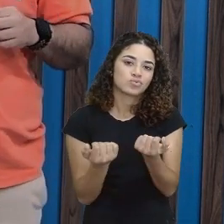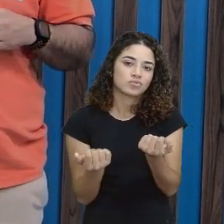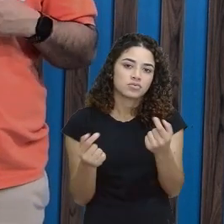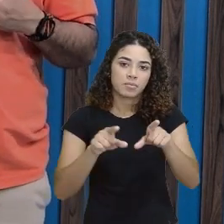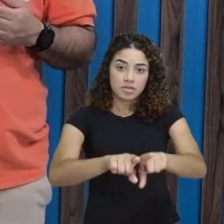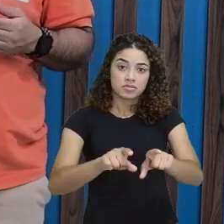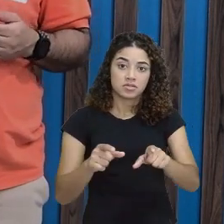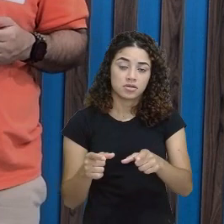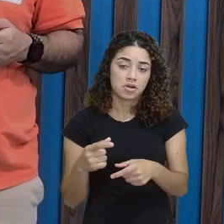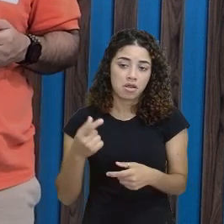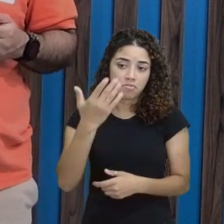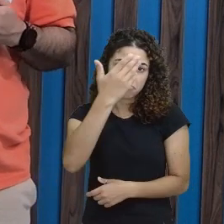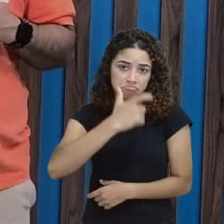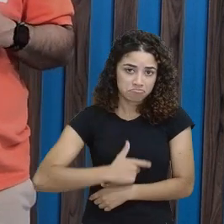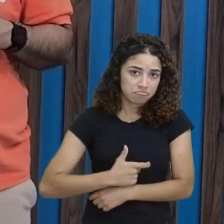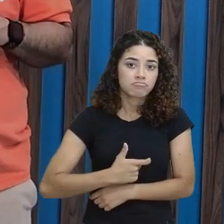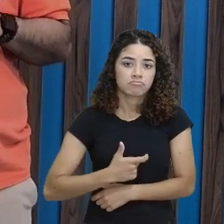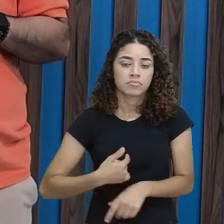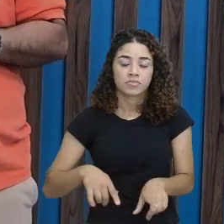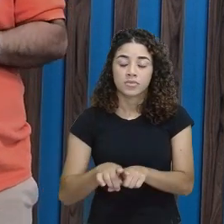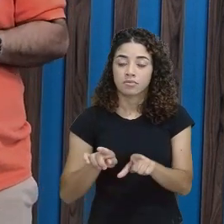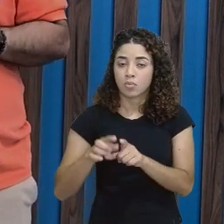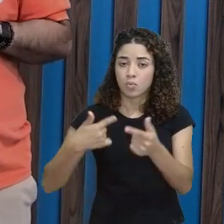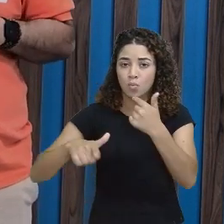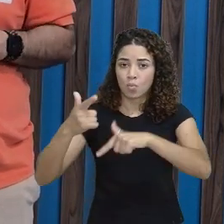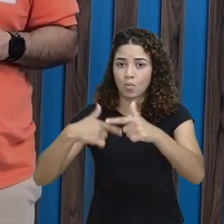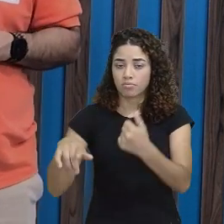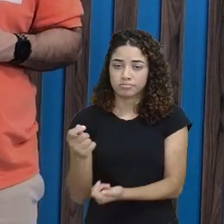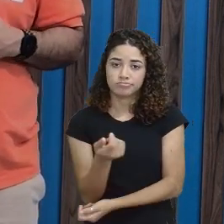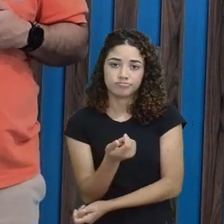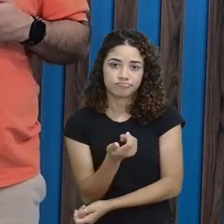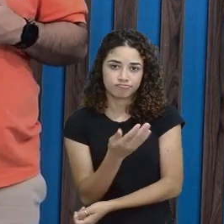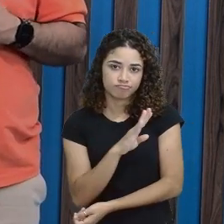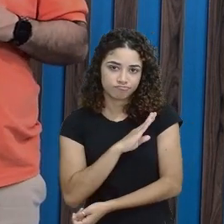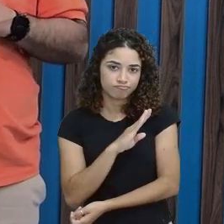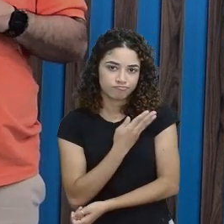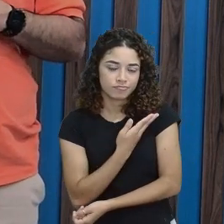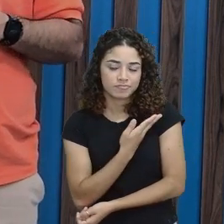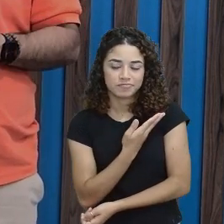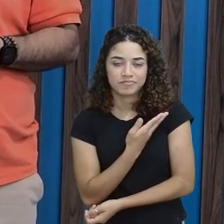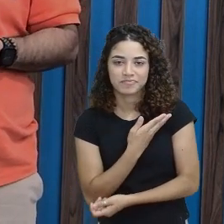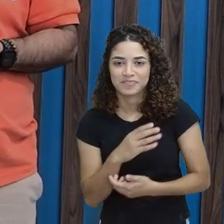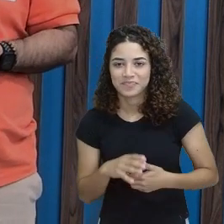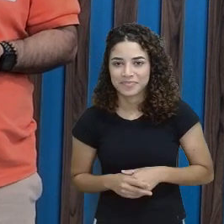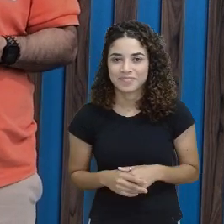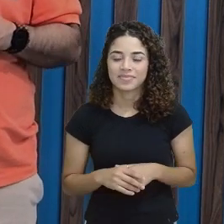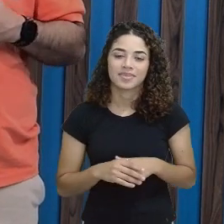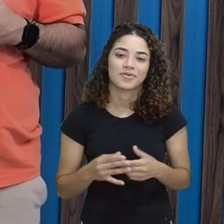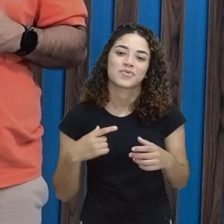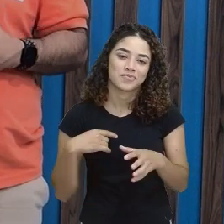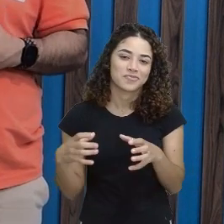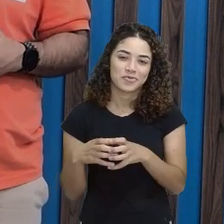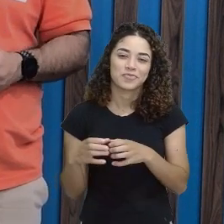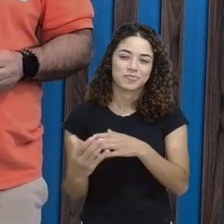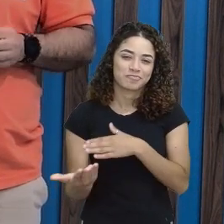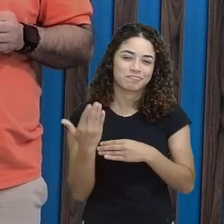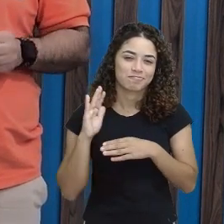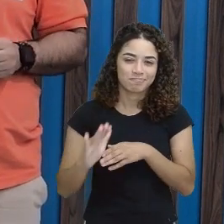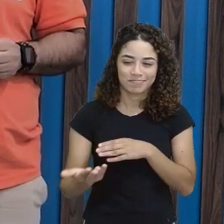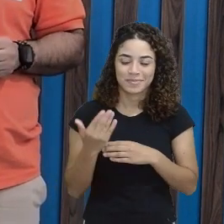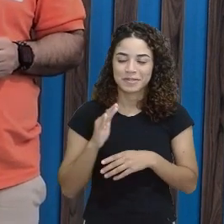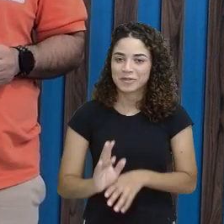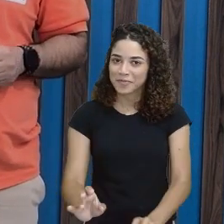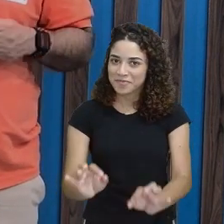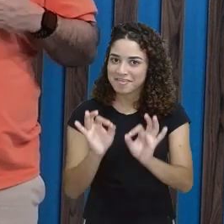dos demais colegas e das demais colegas intérpretes. Então, essa galerinha nos ajuda